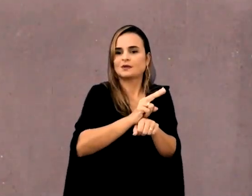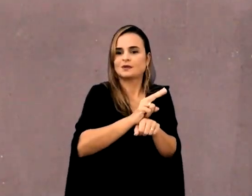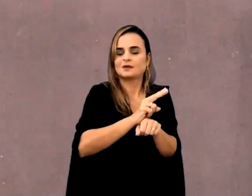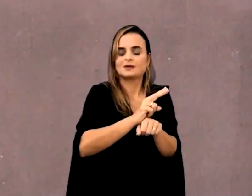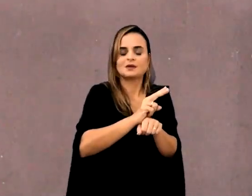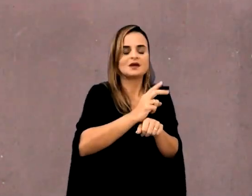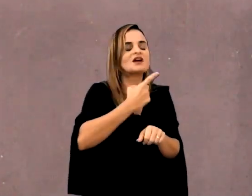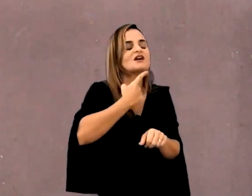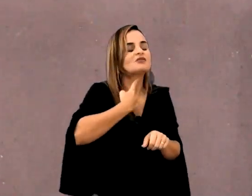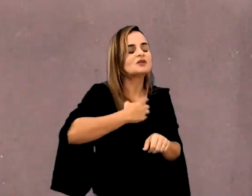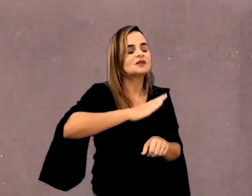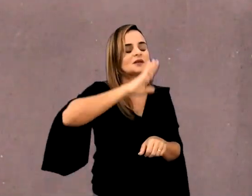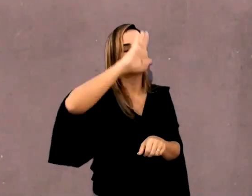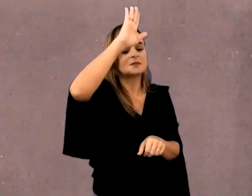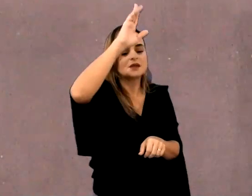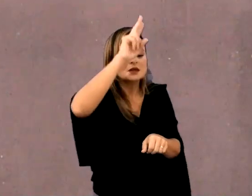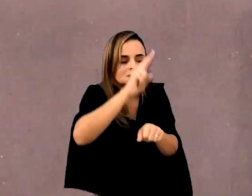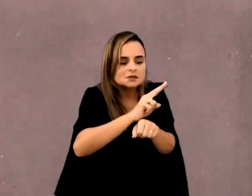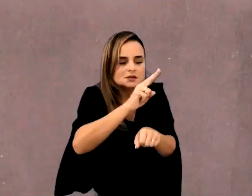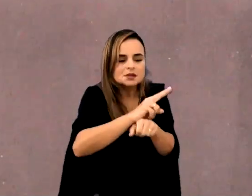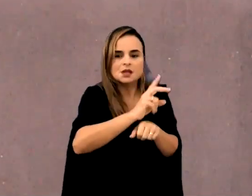atento todos os dias.